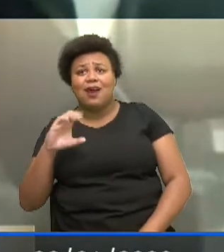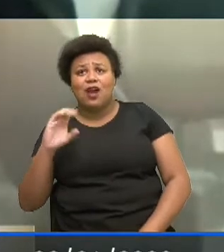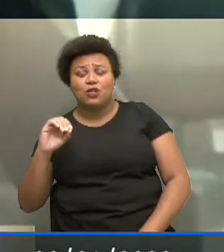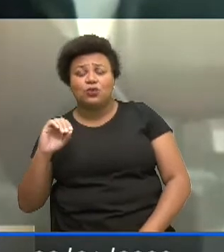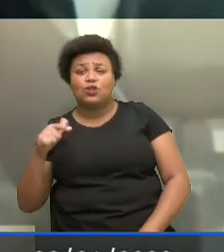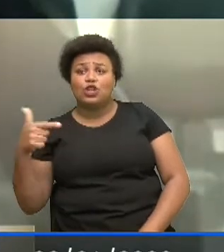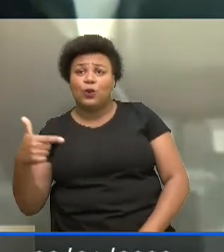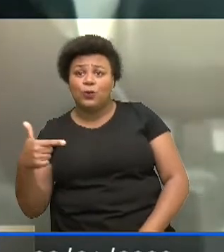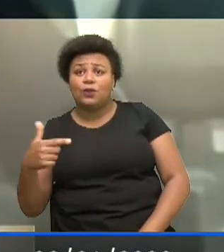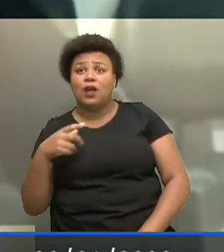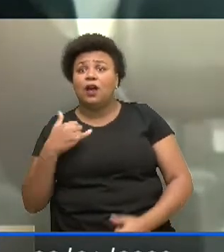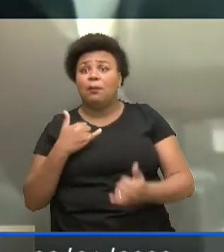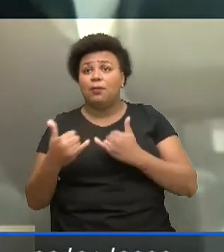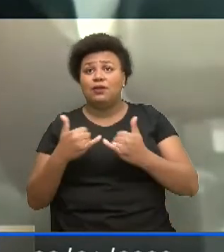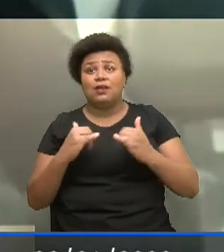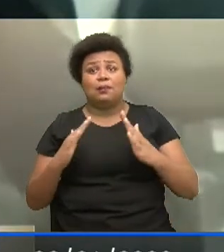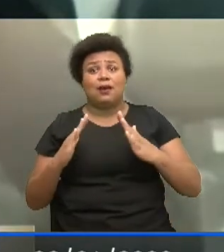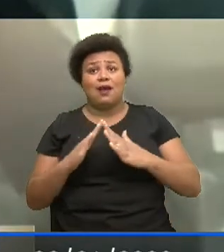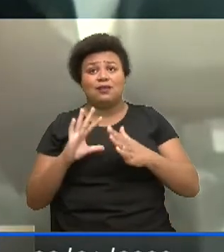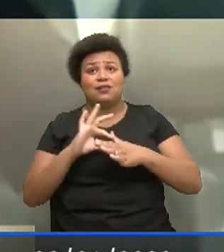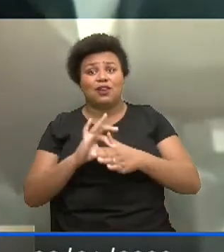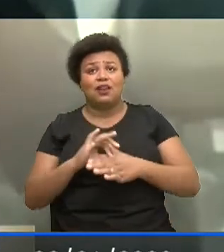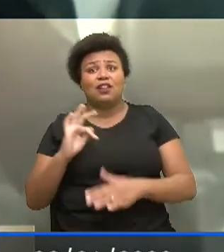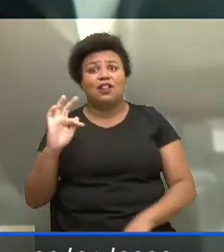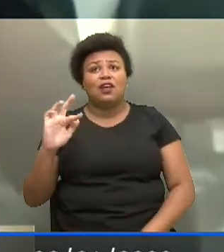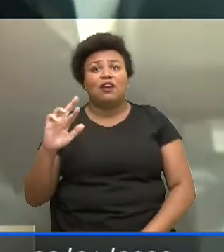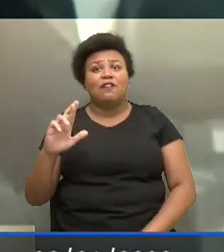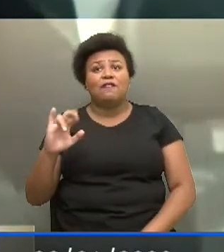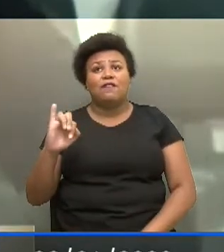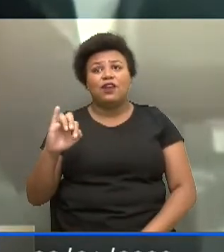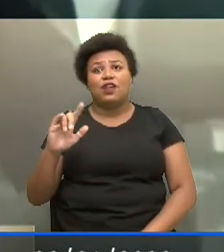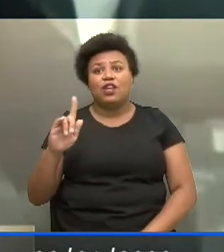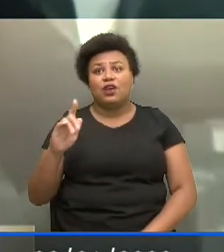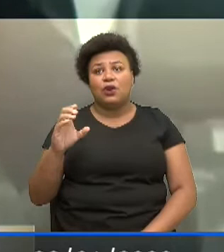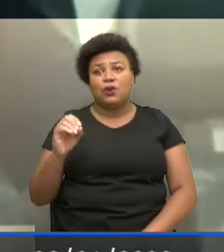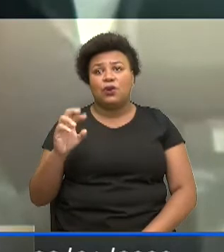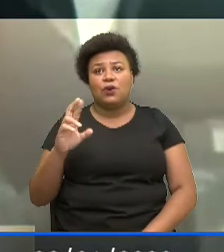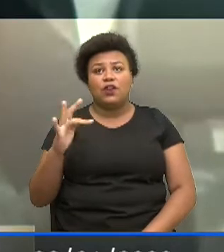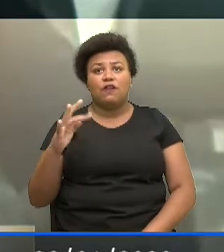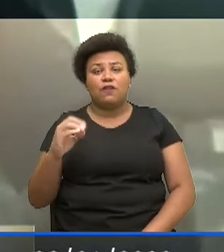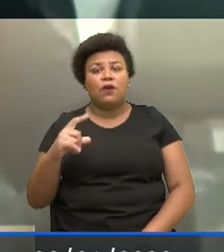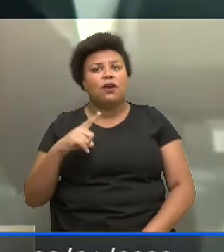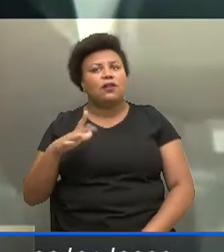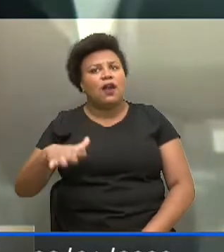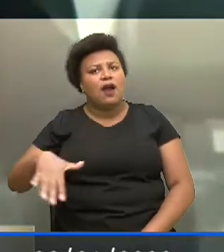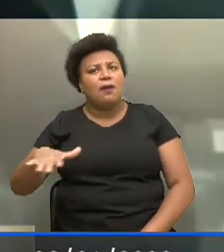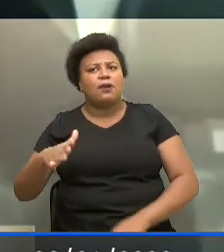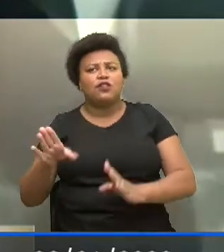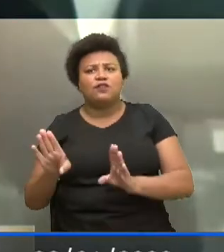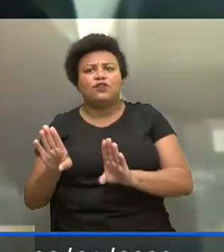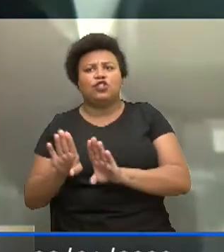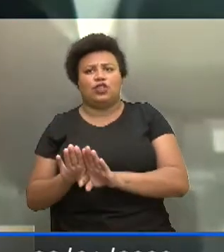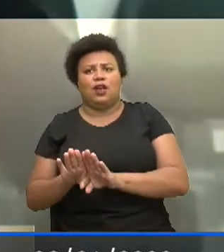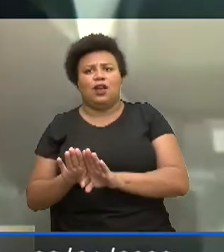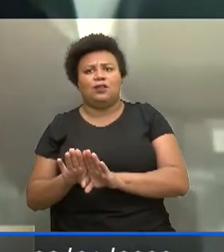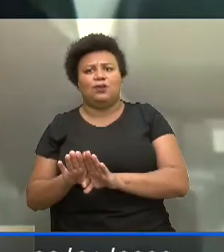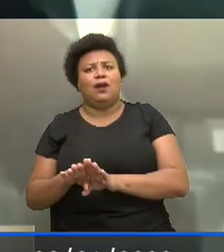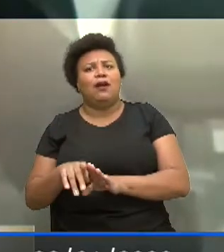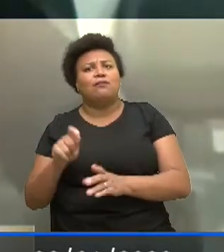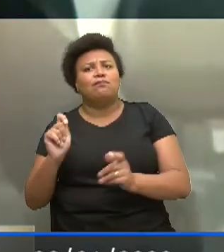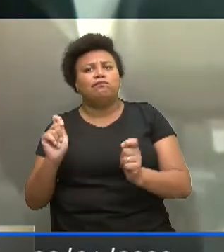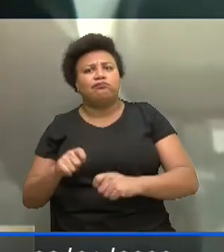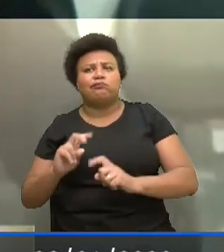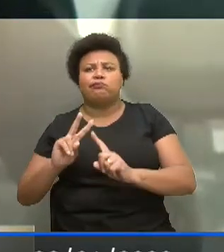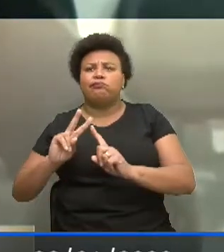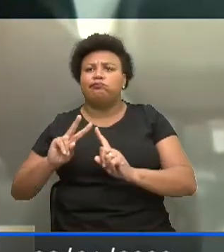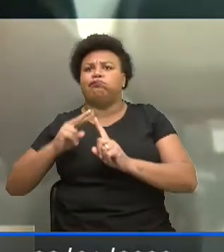no caso dos frigoríficos, por serem ambientes fechados, eles têm um potencial a mais, né, de haver,